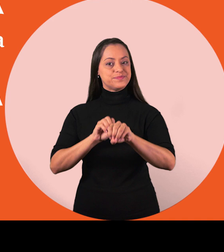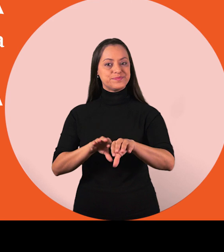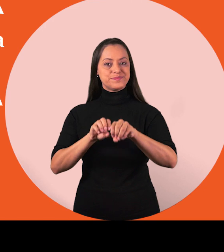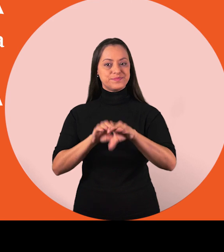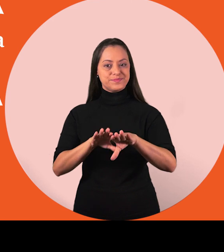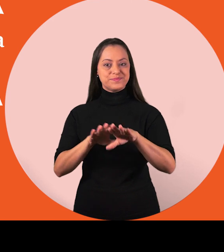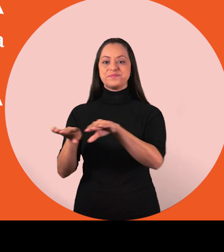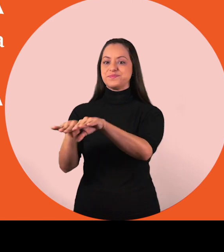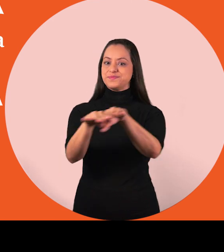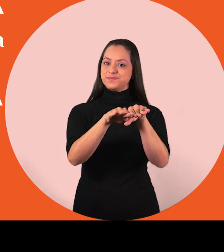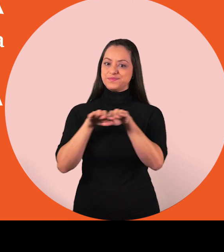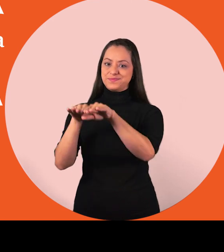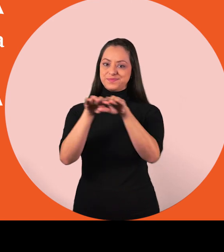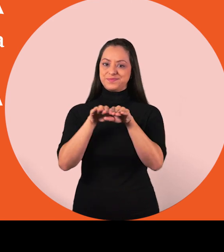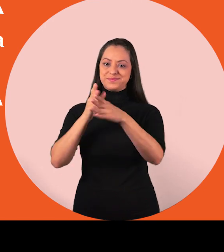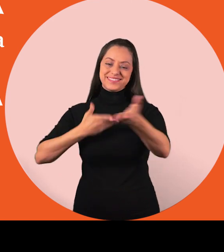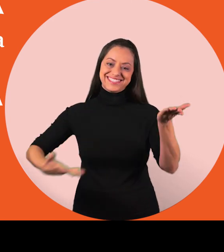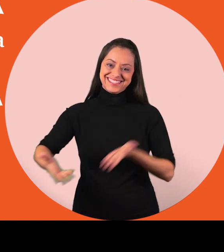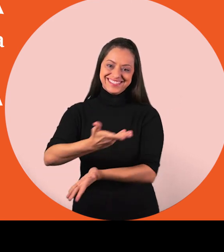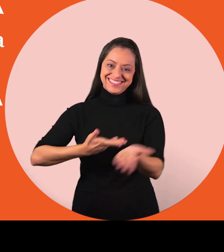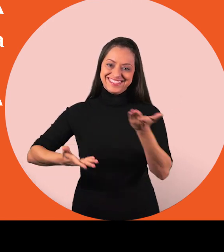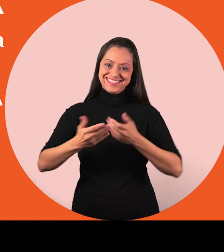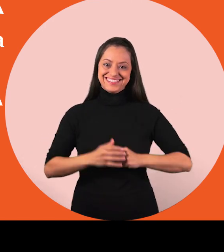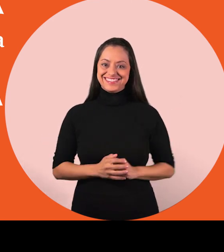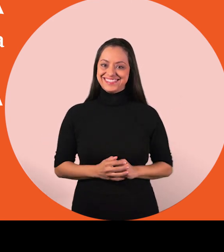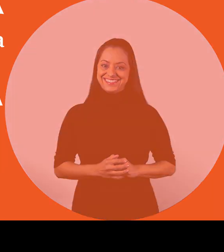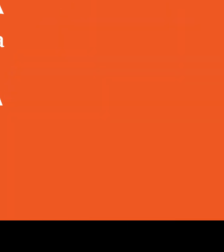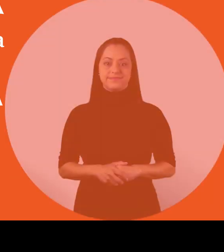Diversa apresenta materiais pedagógicos acessíveis.